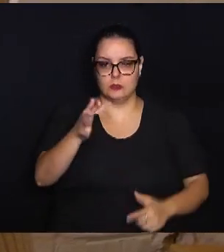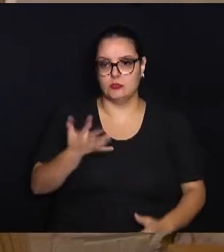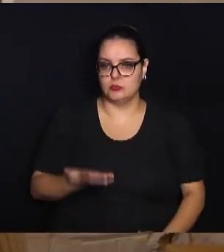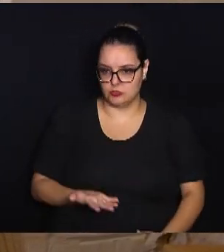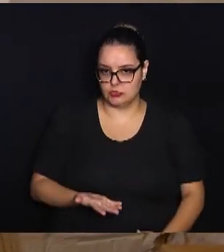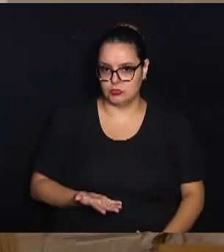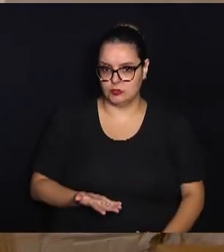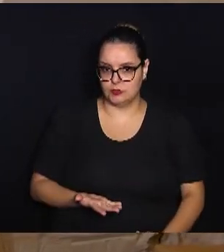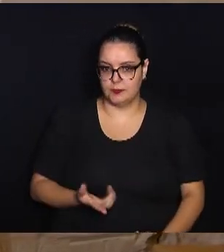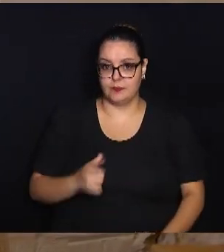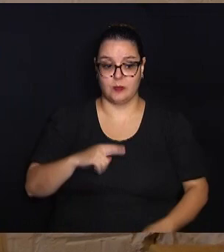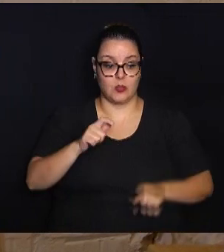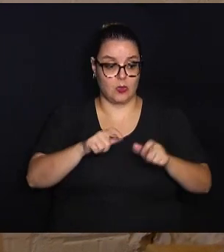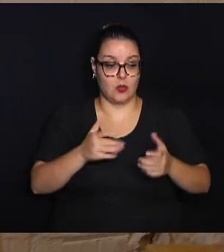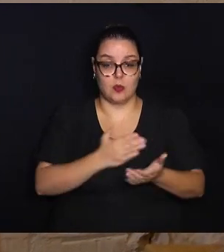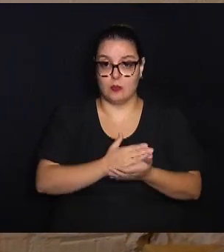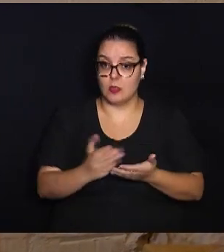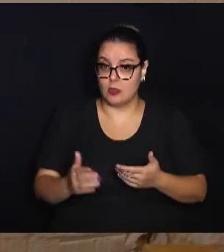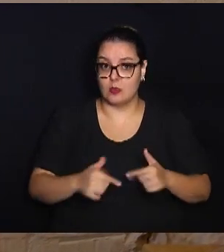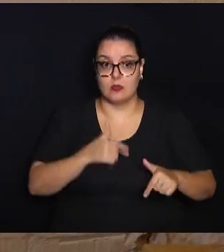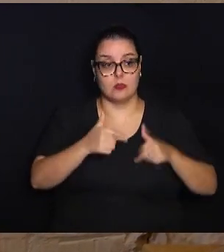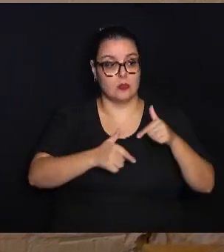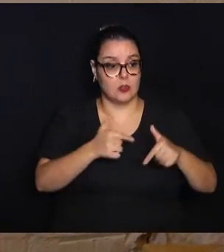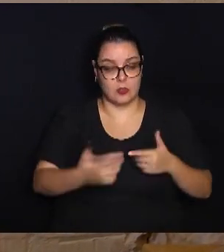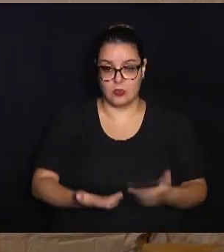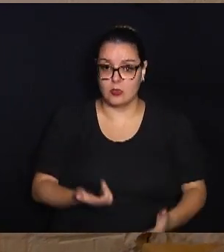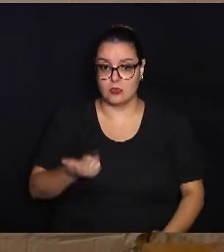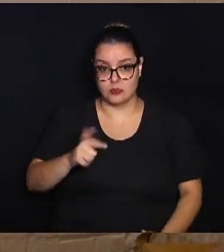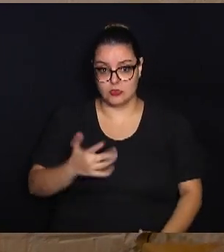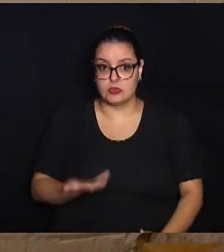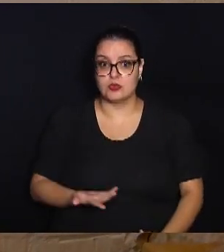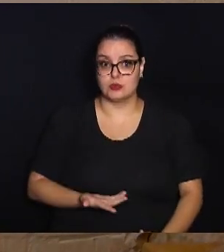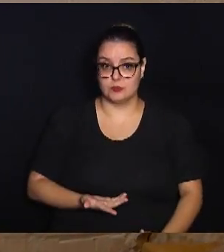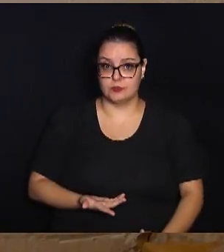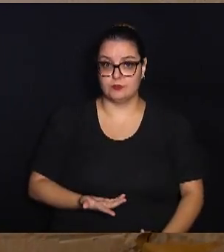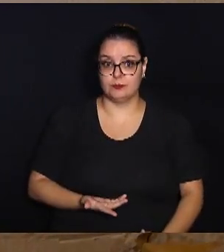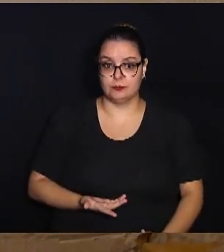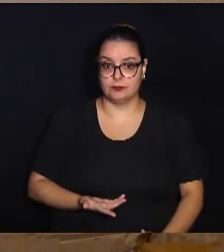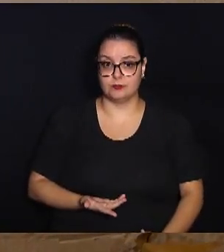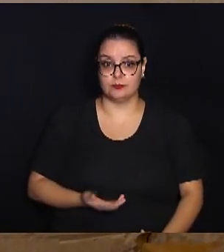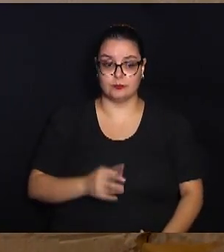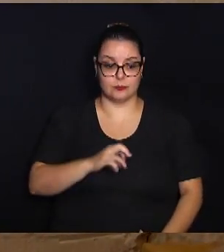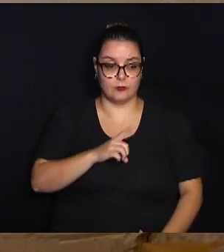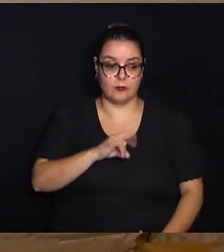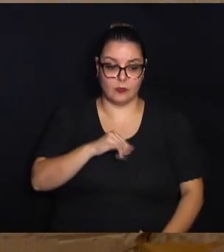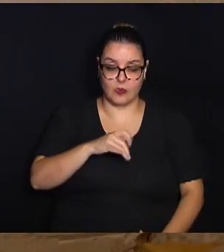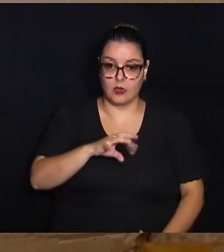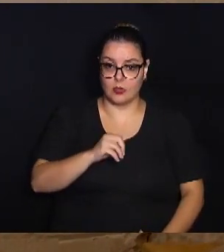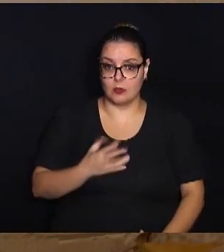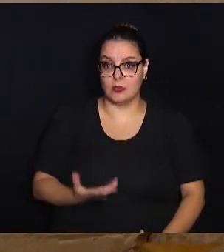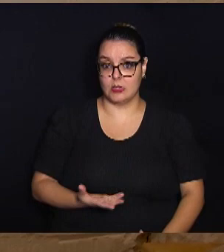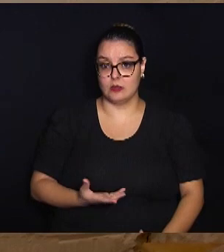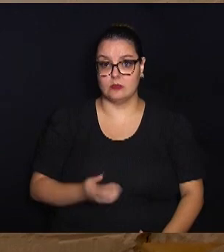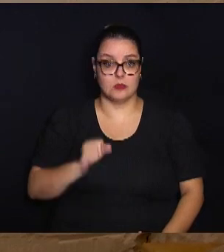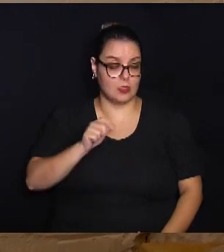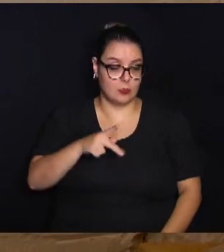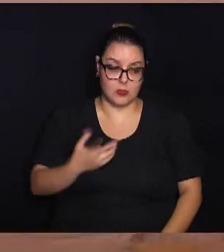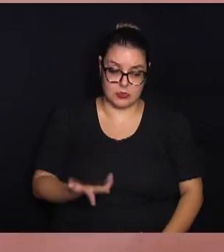robusto no futuro. Então, tem gente que continua trabalhando e vai aplicando o rendimento da